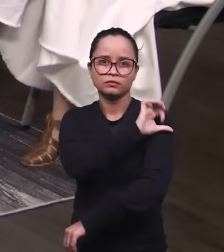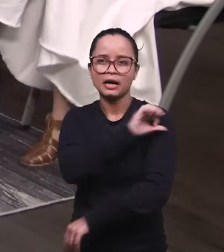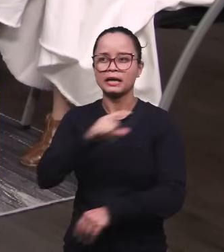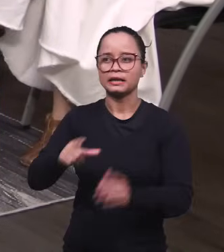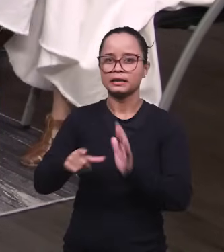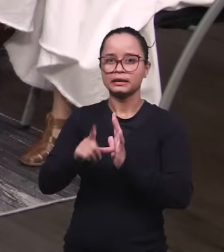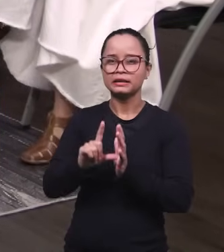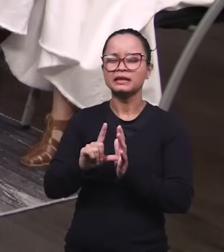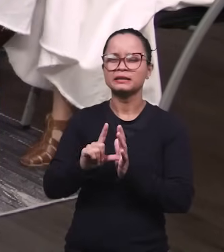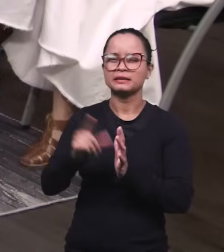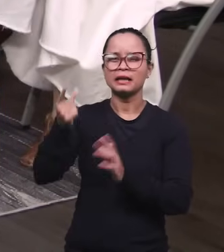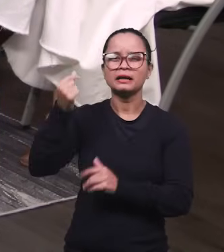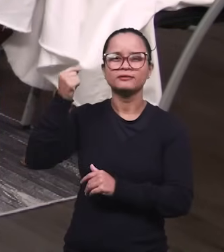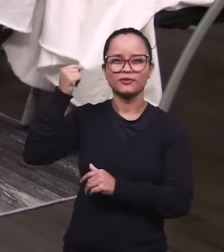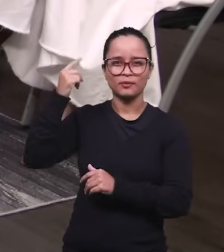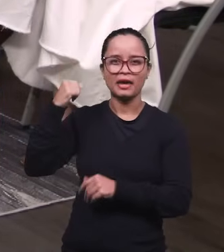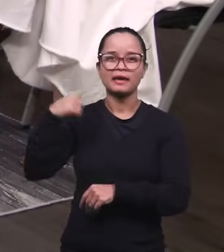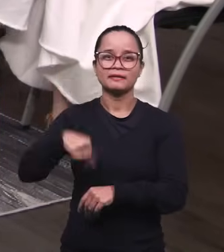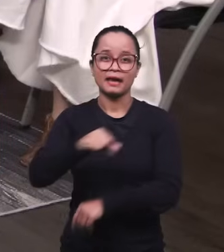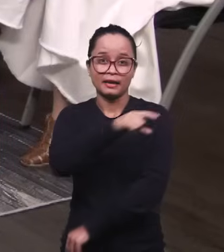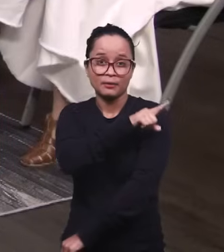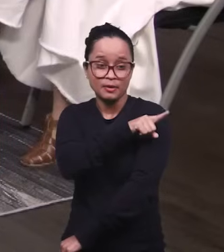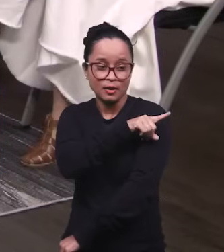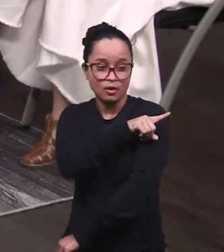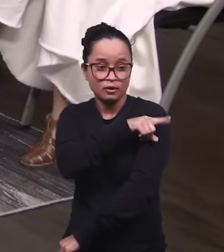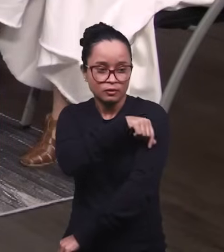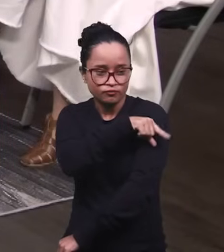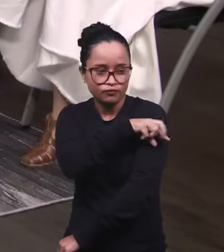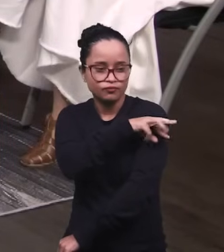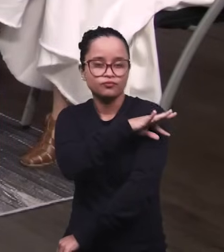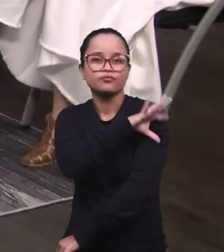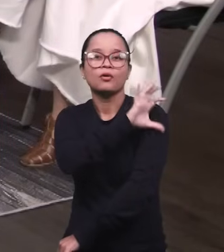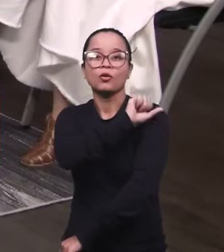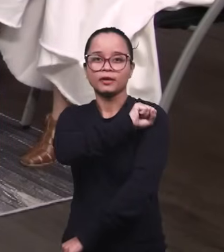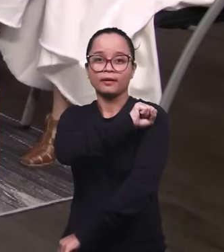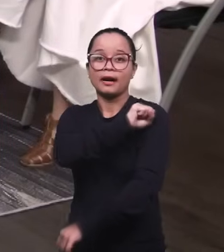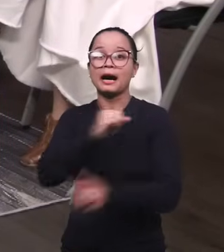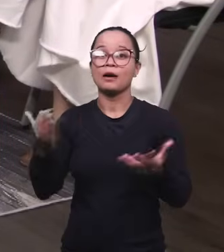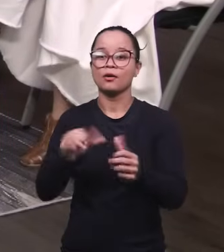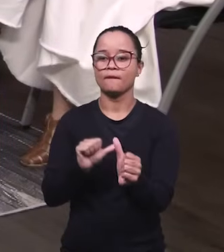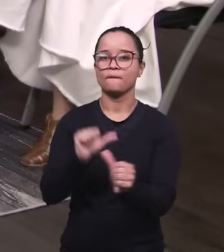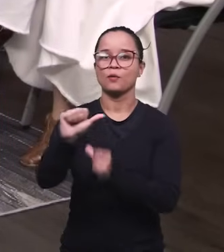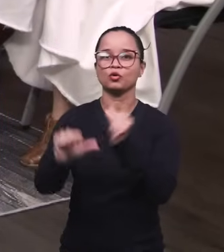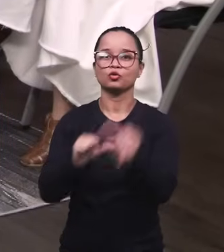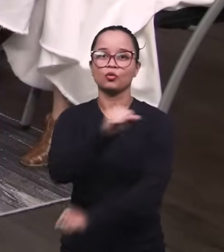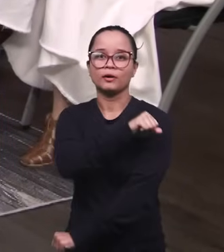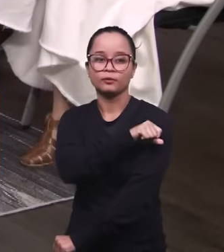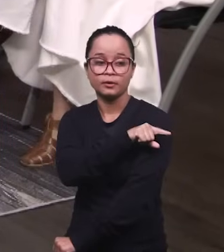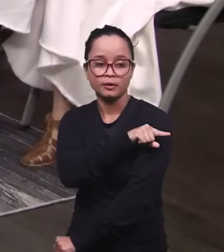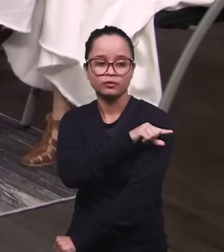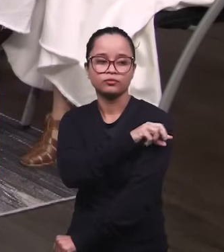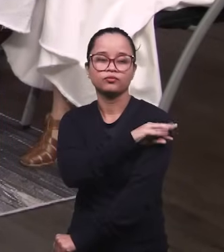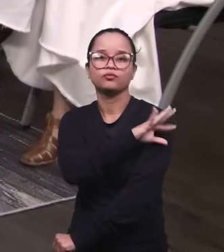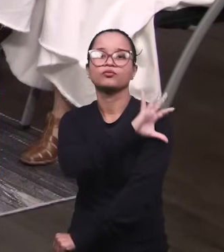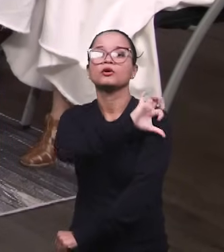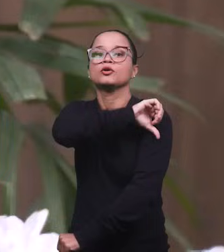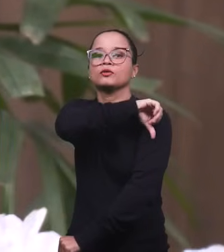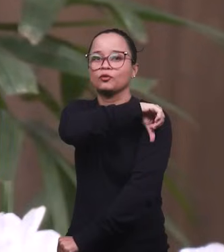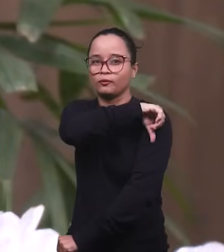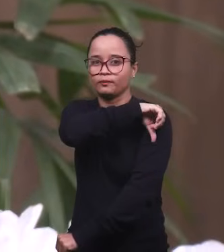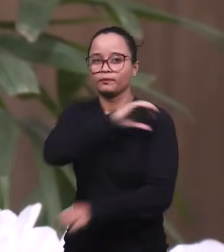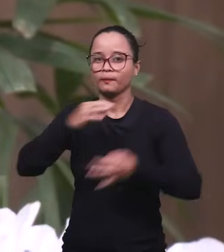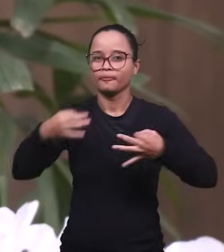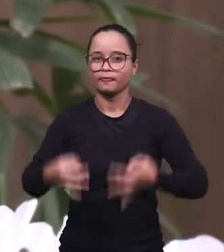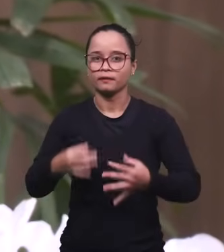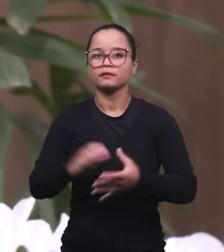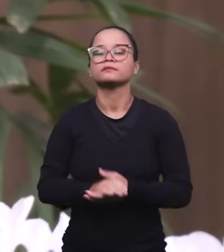era da 1ª à 8ª série, mas agora vai do 1º ao 9º ano. E aí nós costumamos